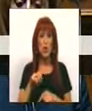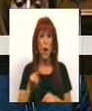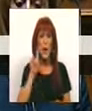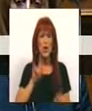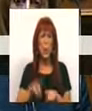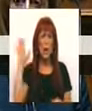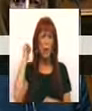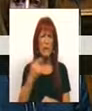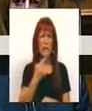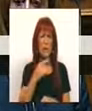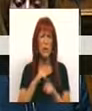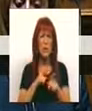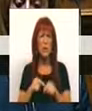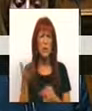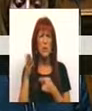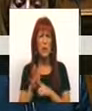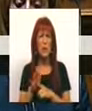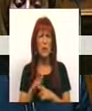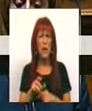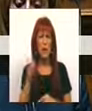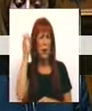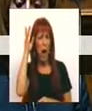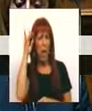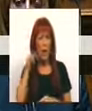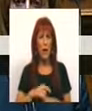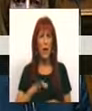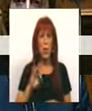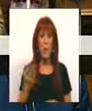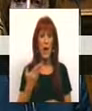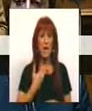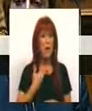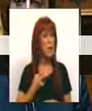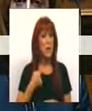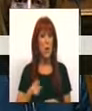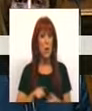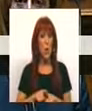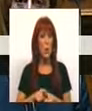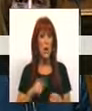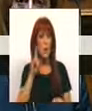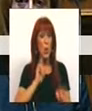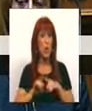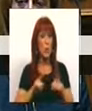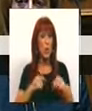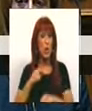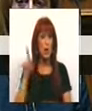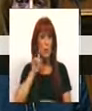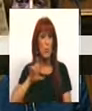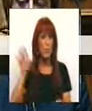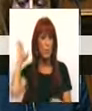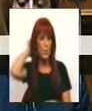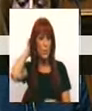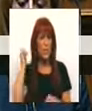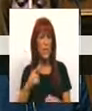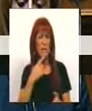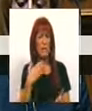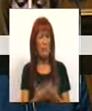utilizou que é o caso do blog o ps - nani que a senhora deputada joana mortágua é